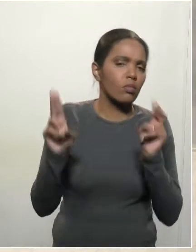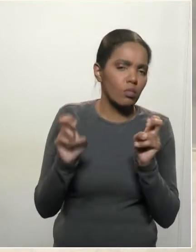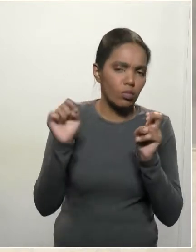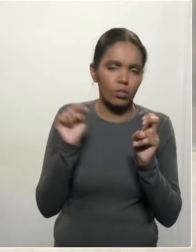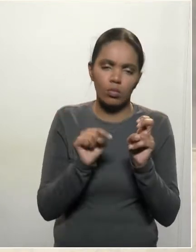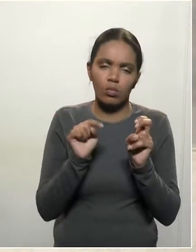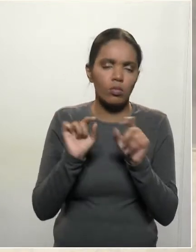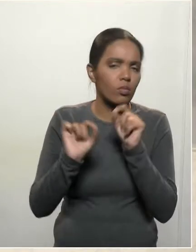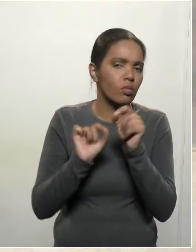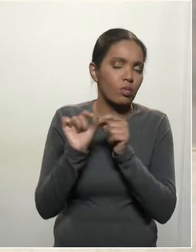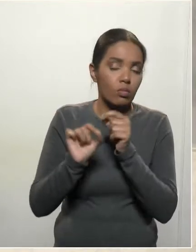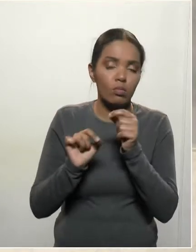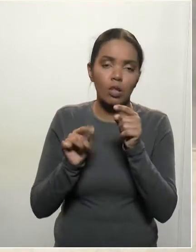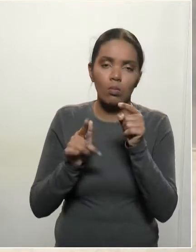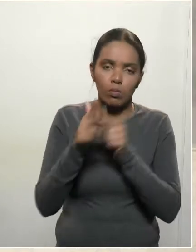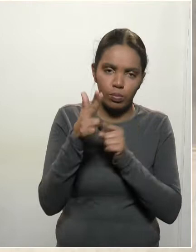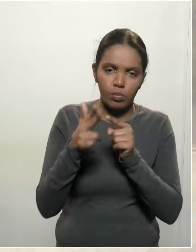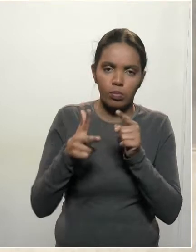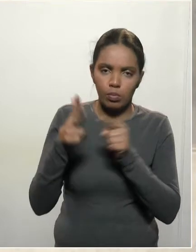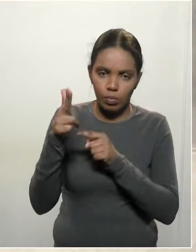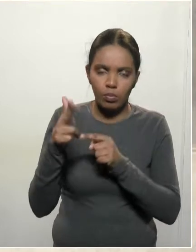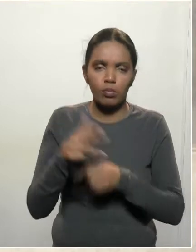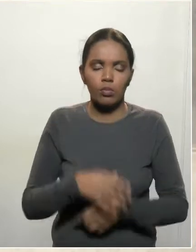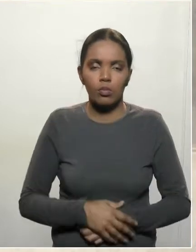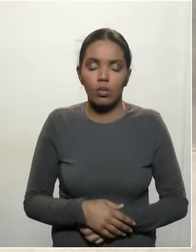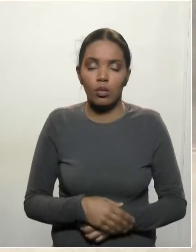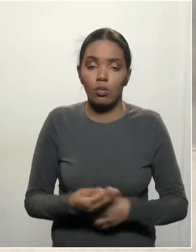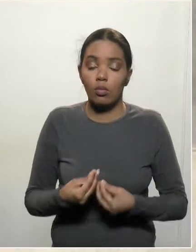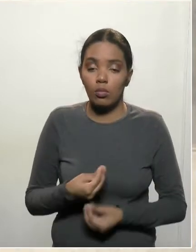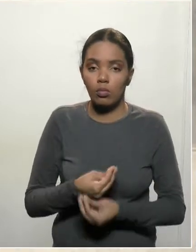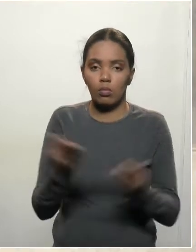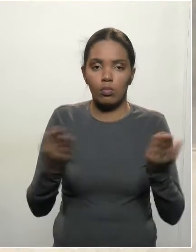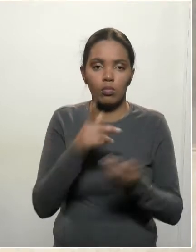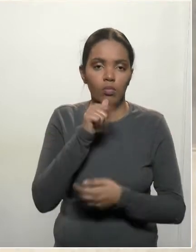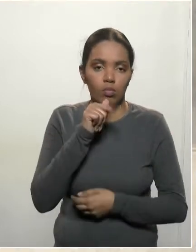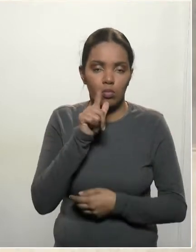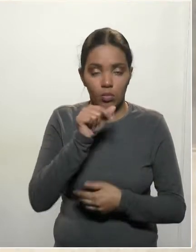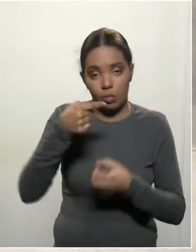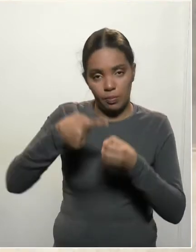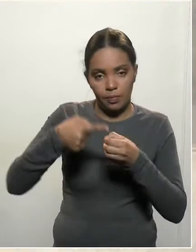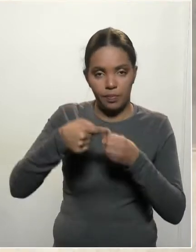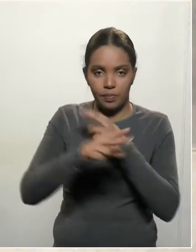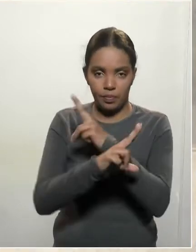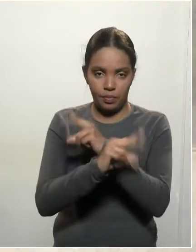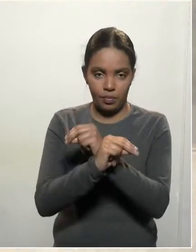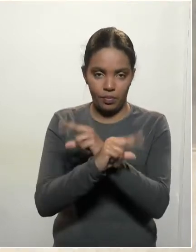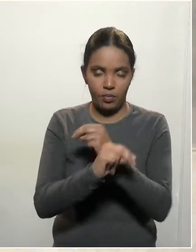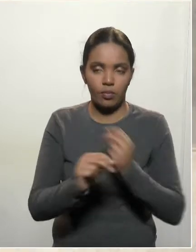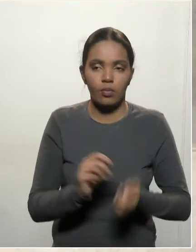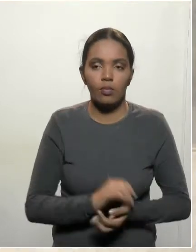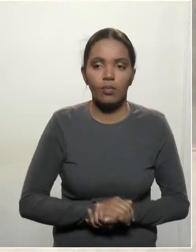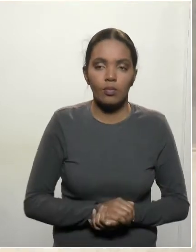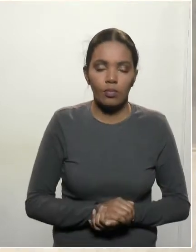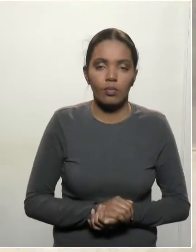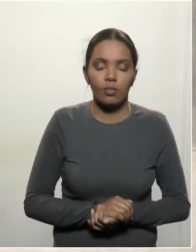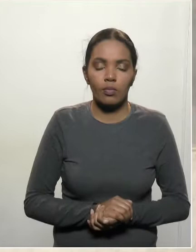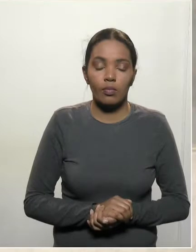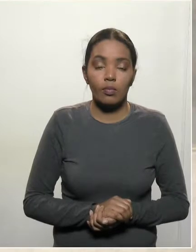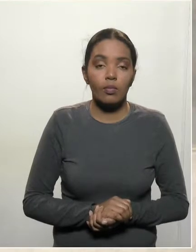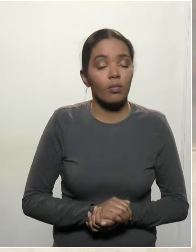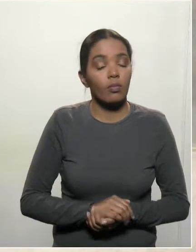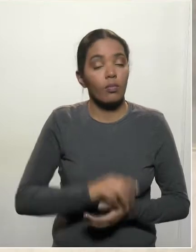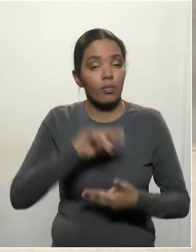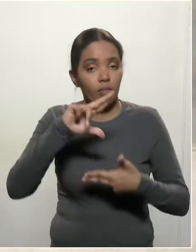sobre as interrupções no fornecimento de água no município de Pato Branco. Sanepar informou que